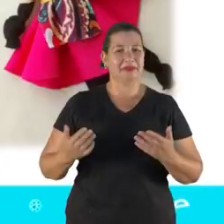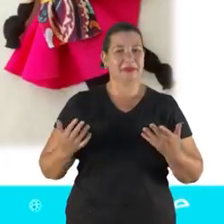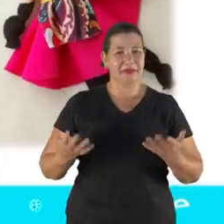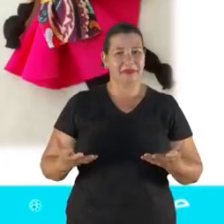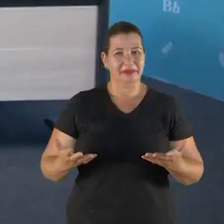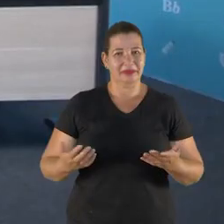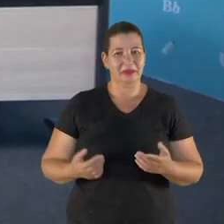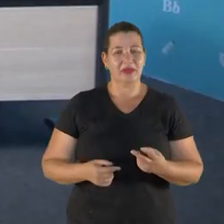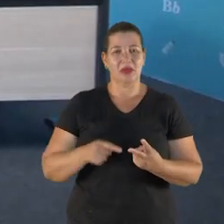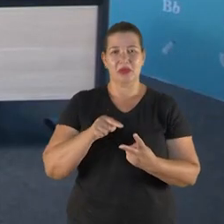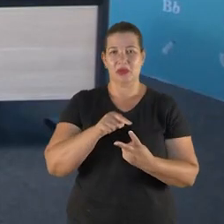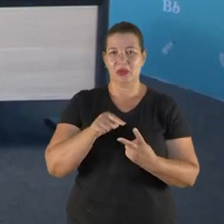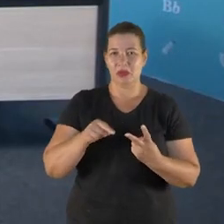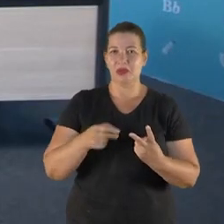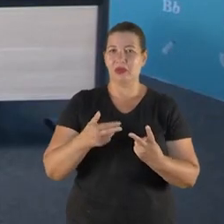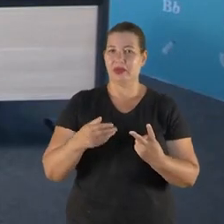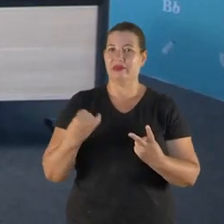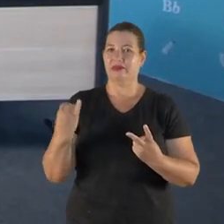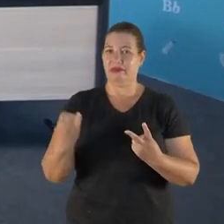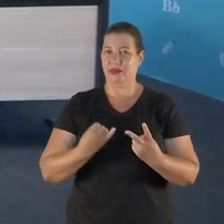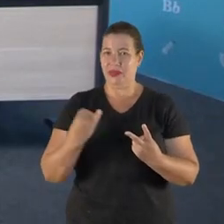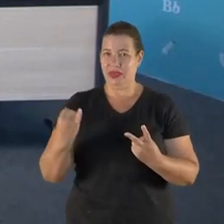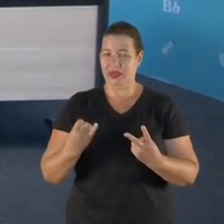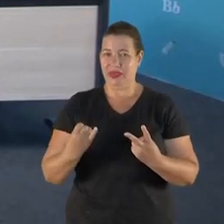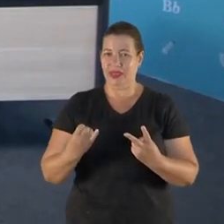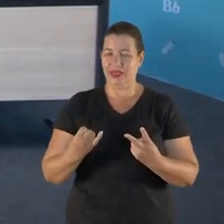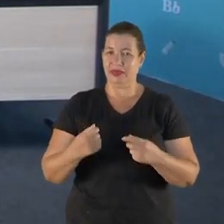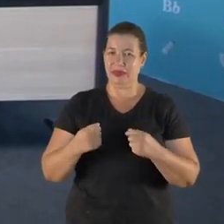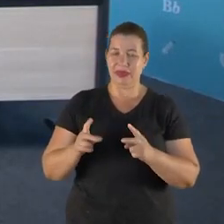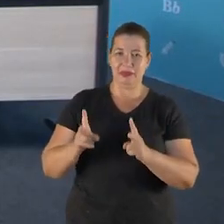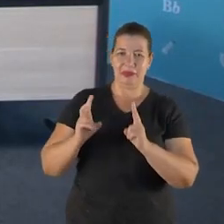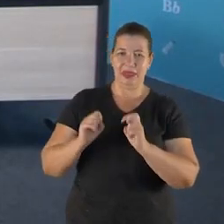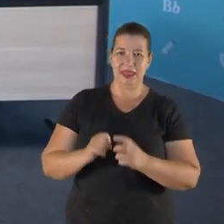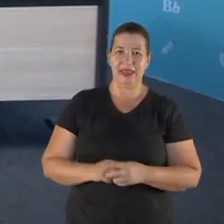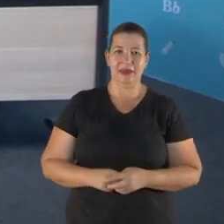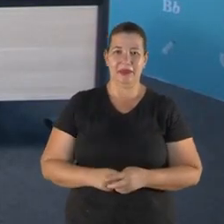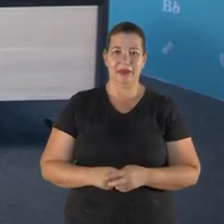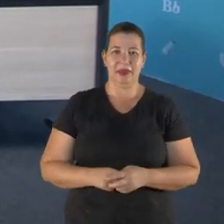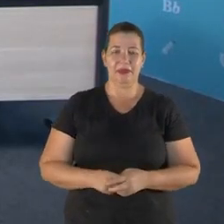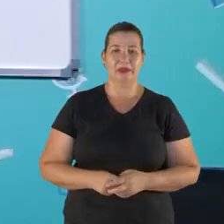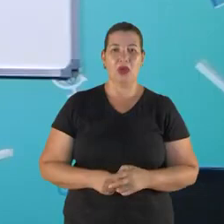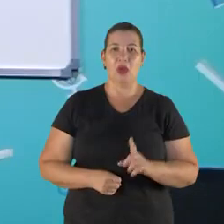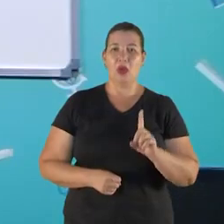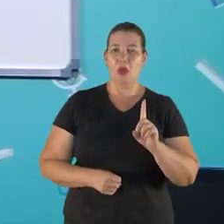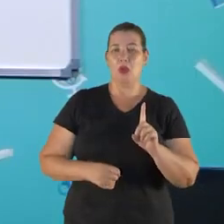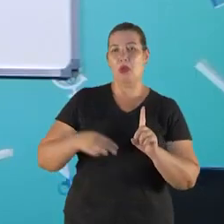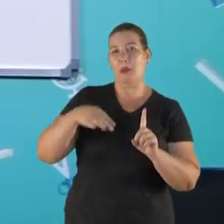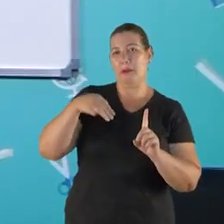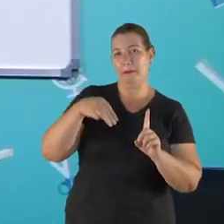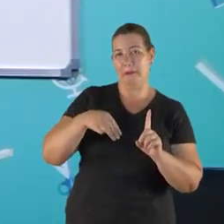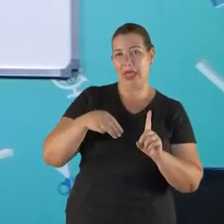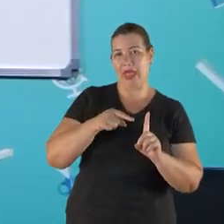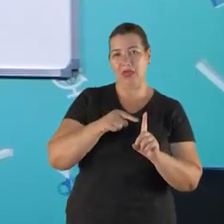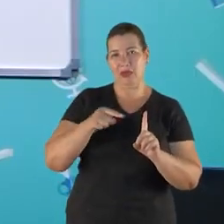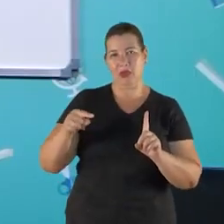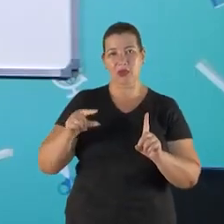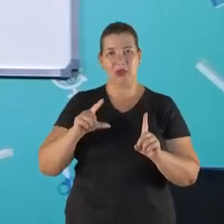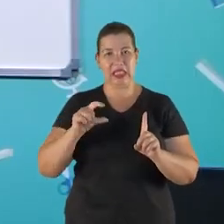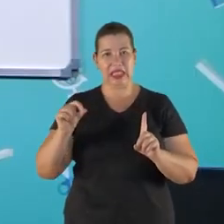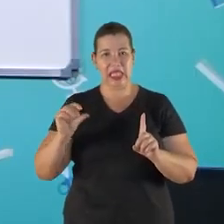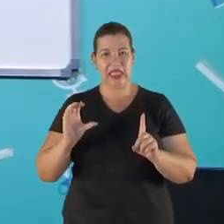ainda? Então, pessoal, duas coisas bastante importantes que devemos observar aqui. 1